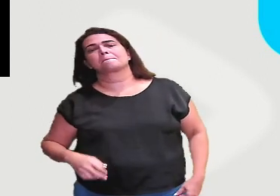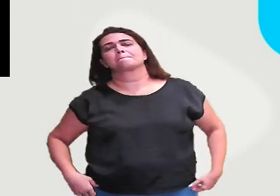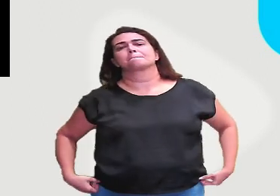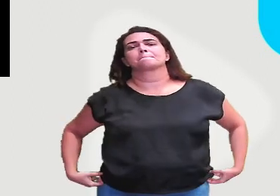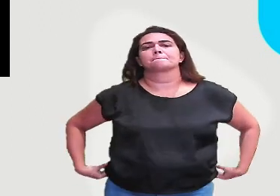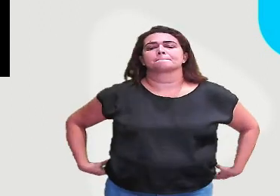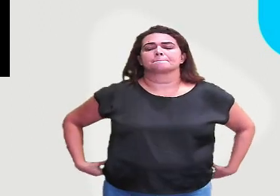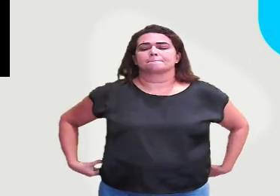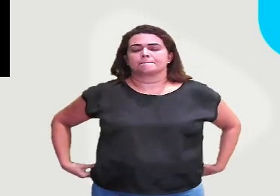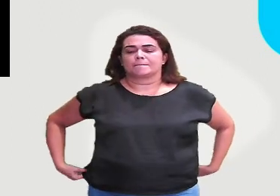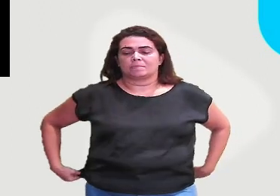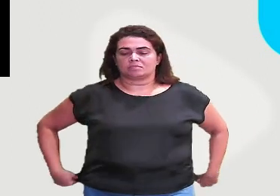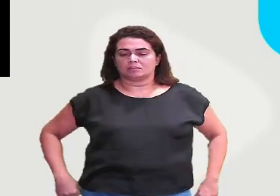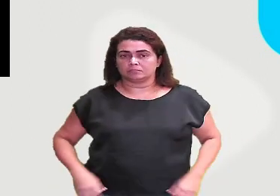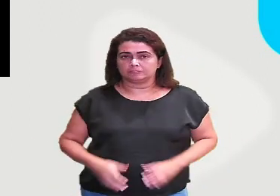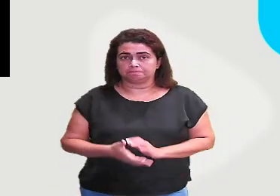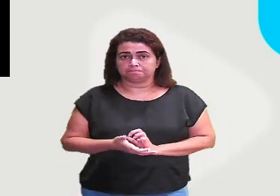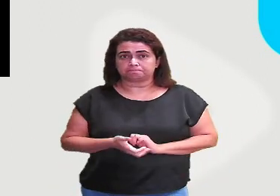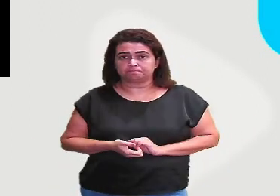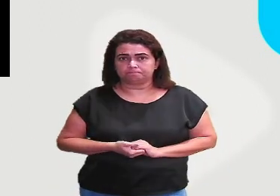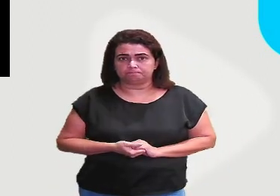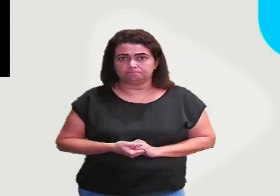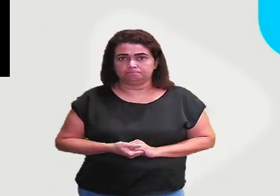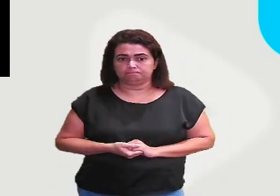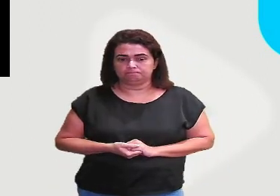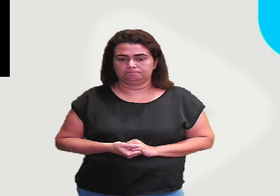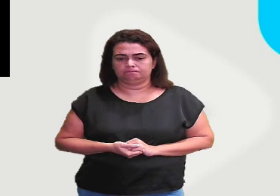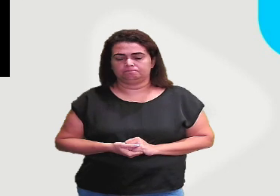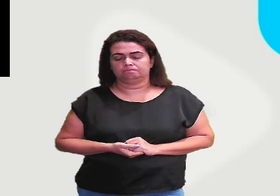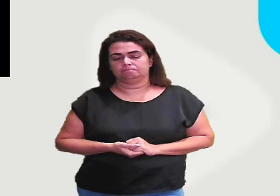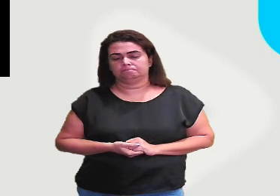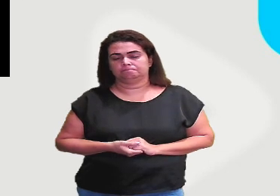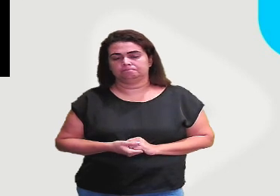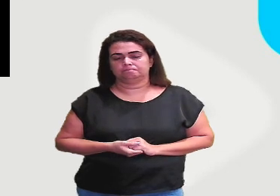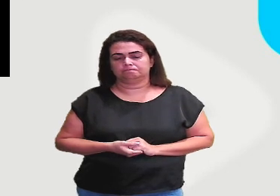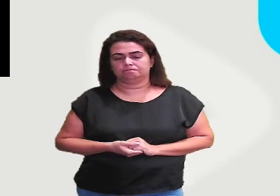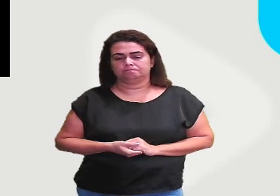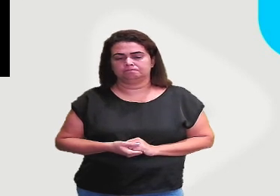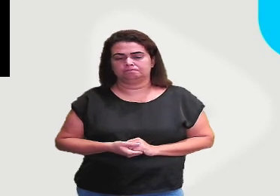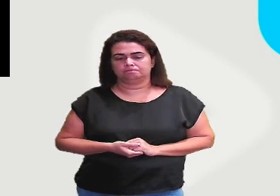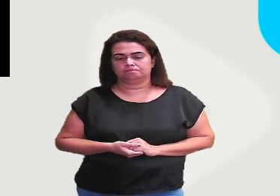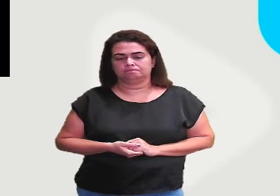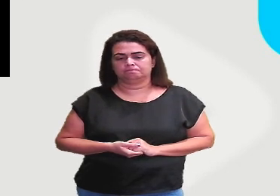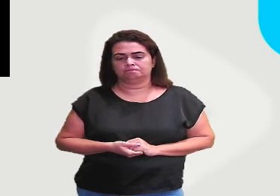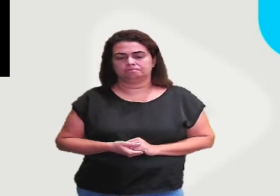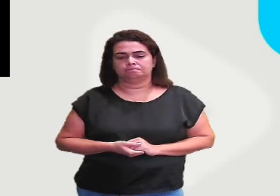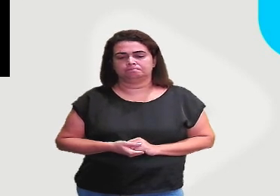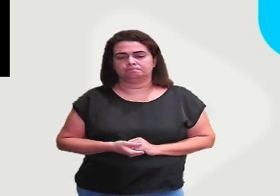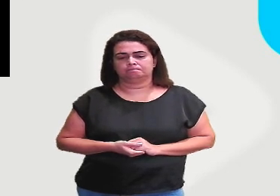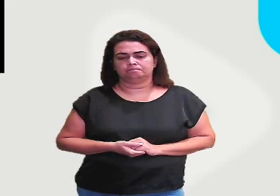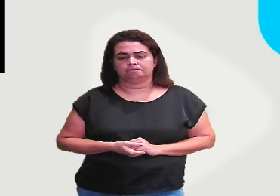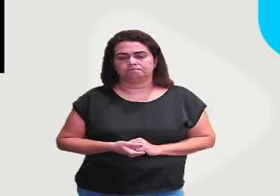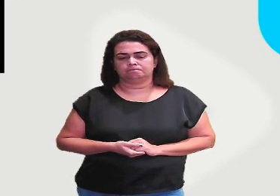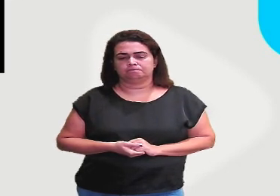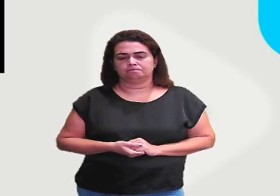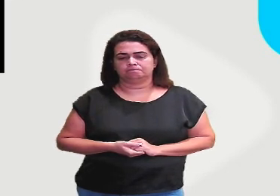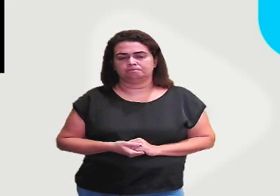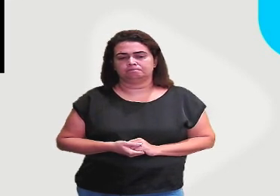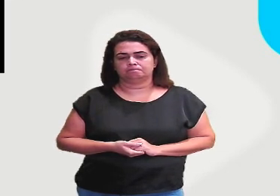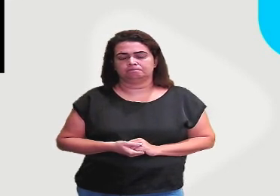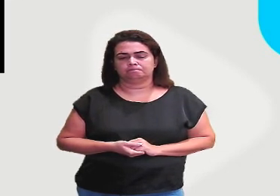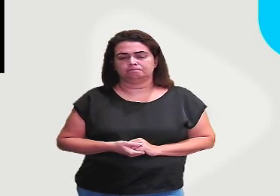de uma única forma, tá vendo? Simultaneamente, a rotação e a translação. Então, para concluir